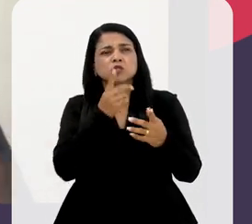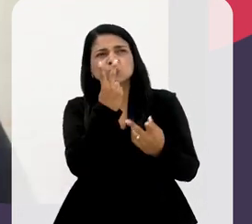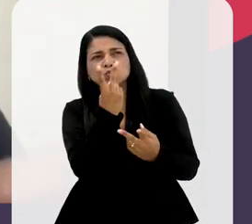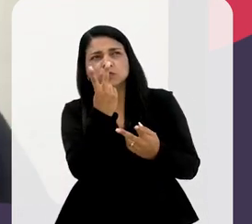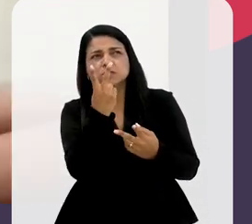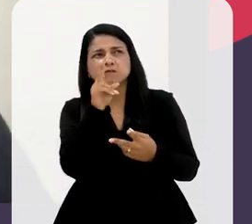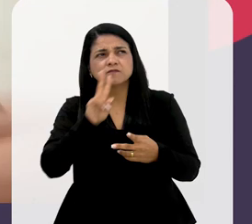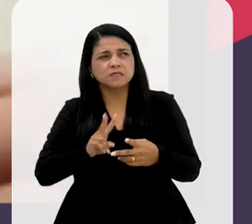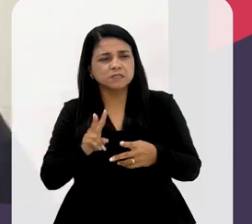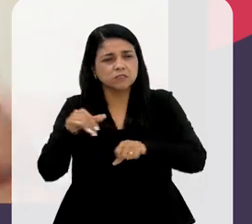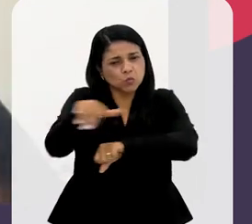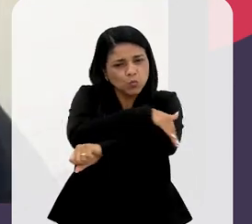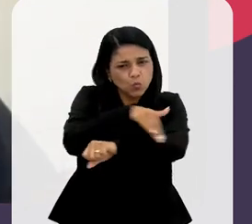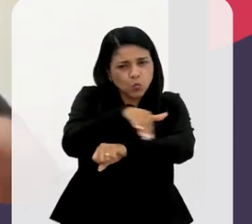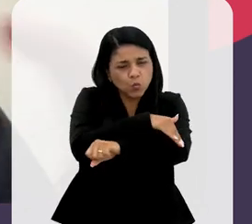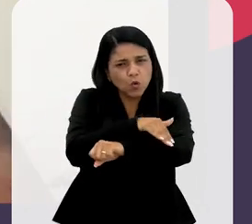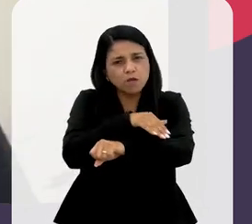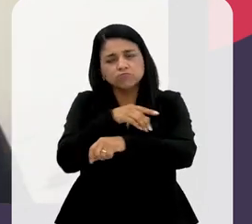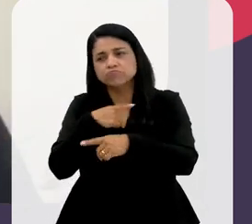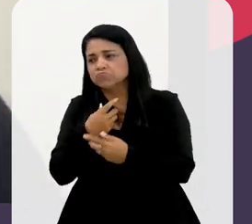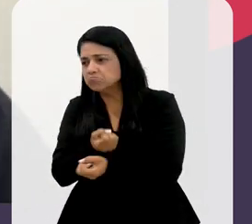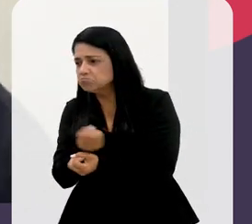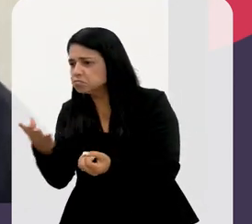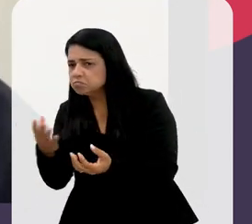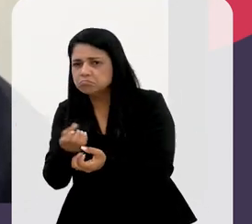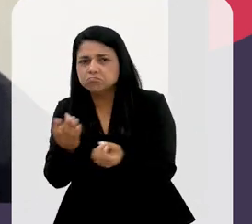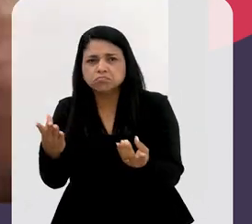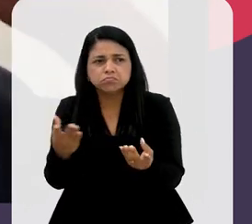eu parei em alguns lugares umas 2 vezes,